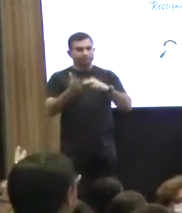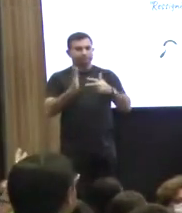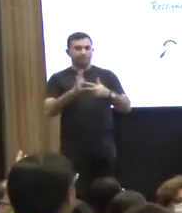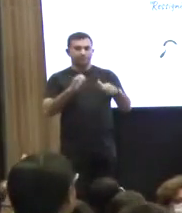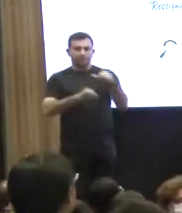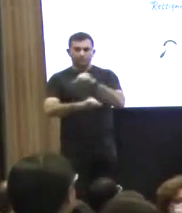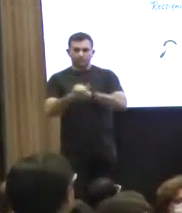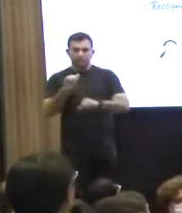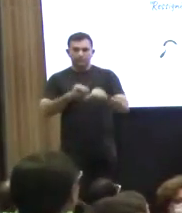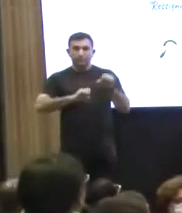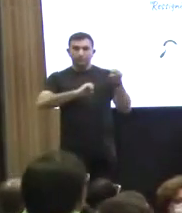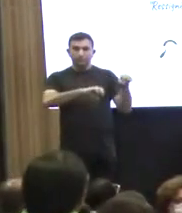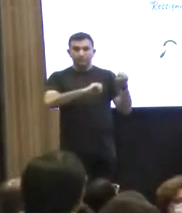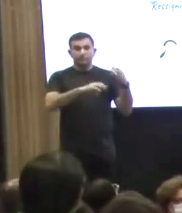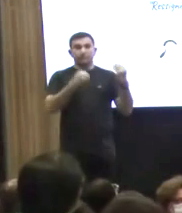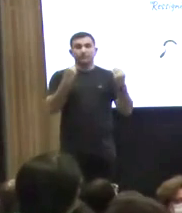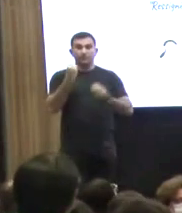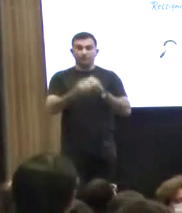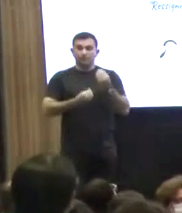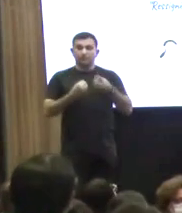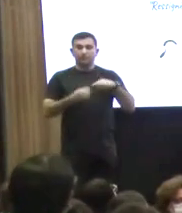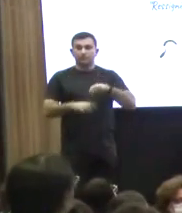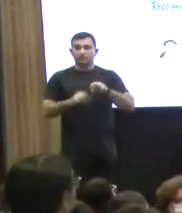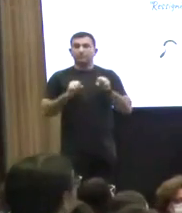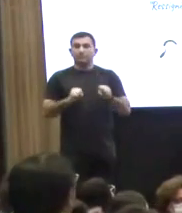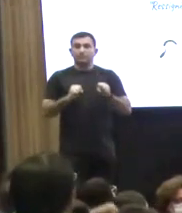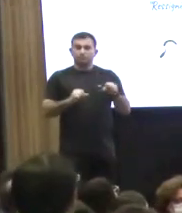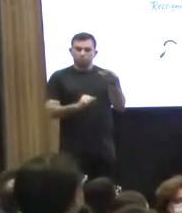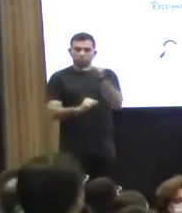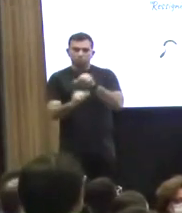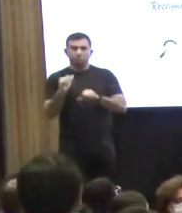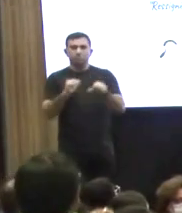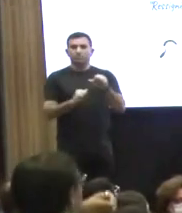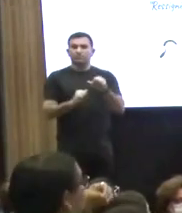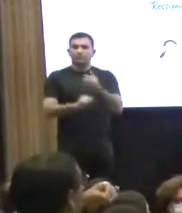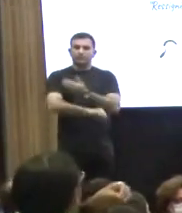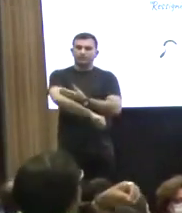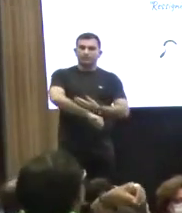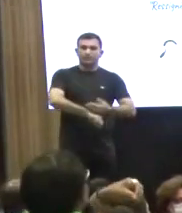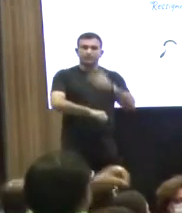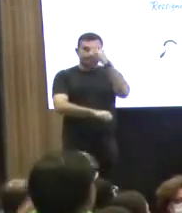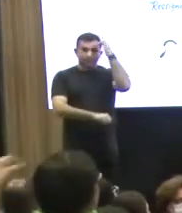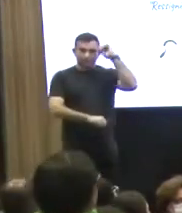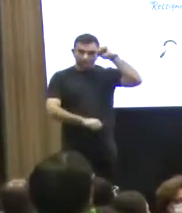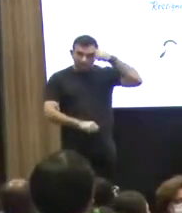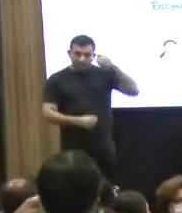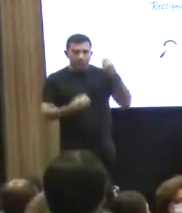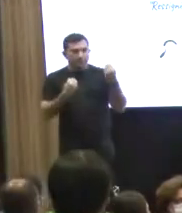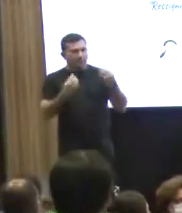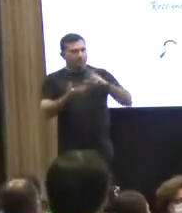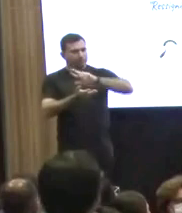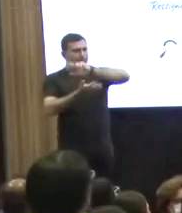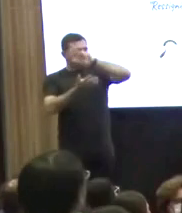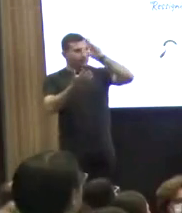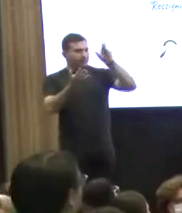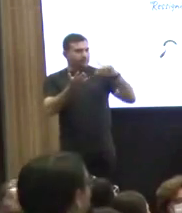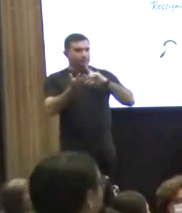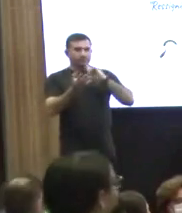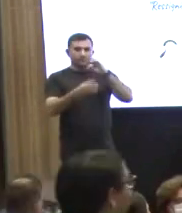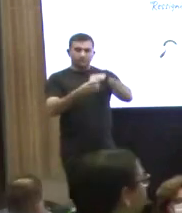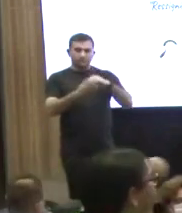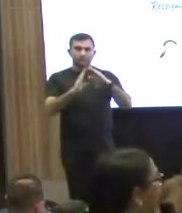promover mudanças na aprendizagem, como a gente fazer isso? Como brancos, negros, como a diversidade que está na escola,